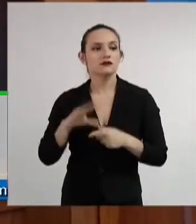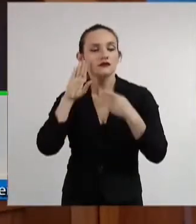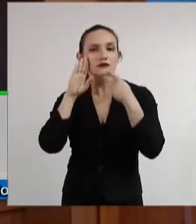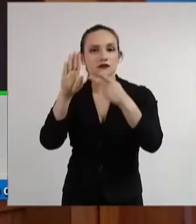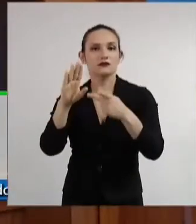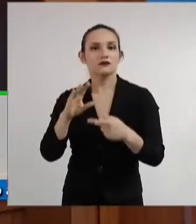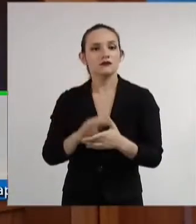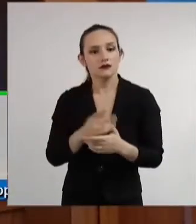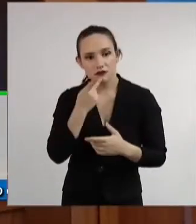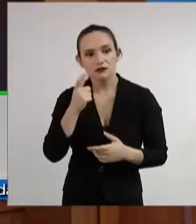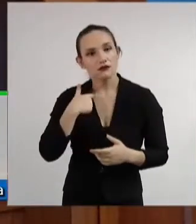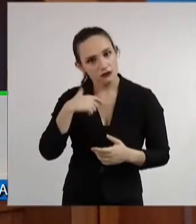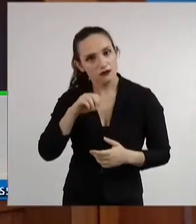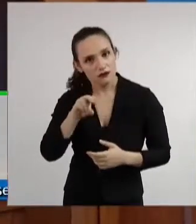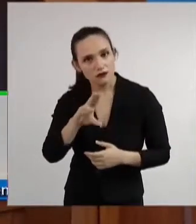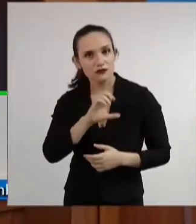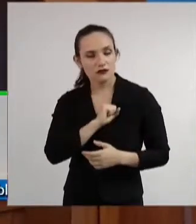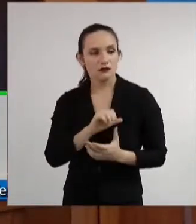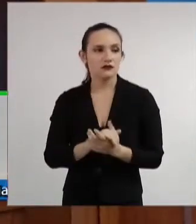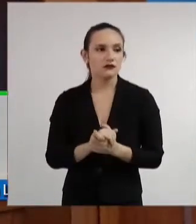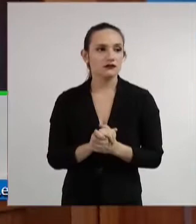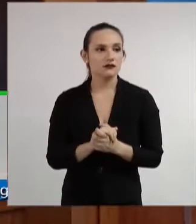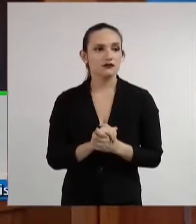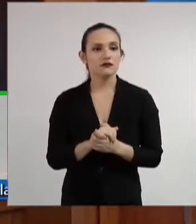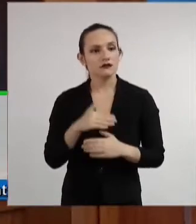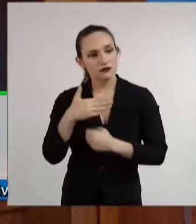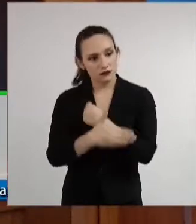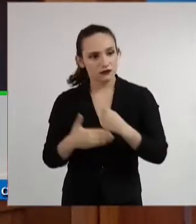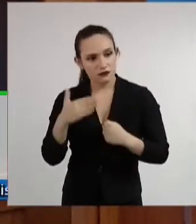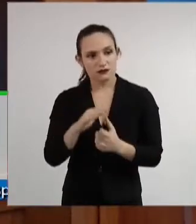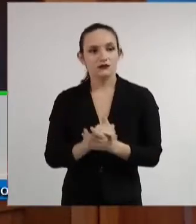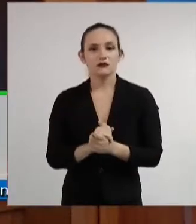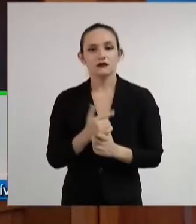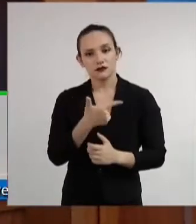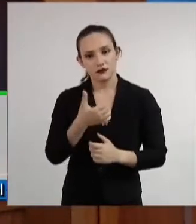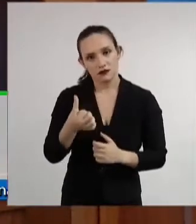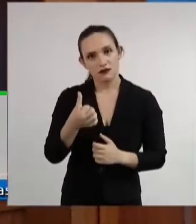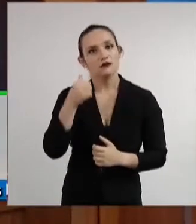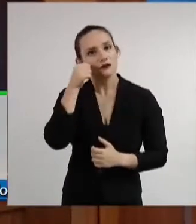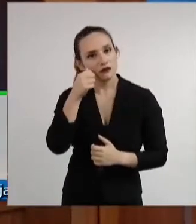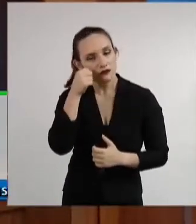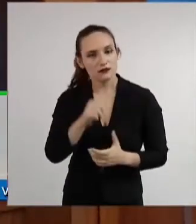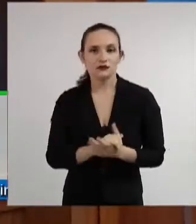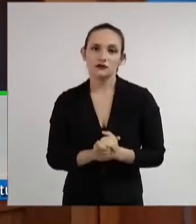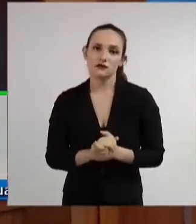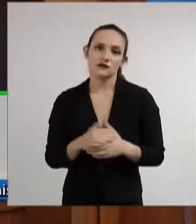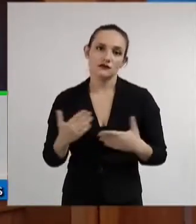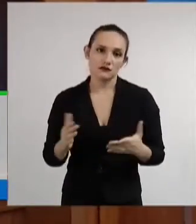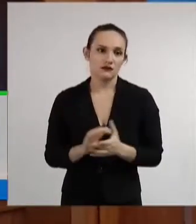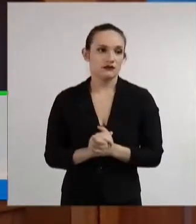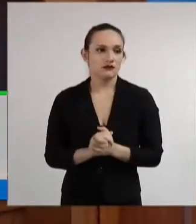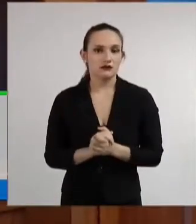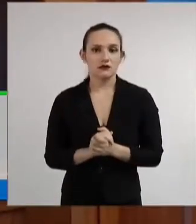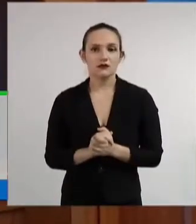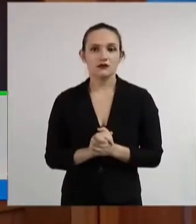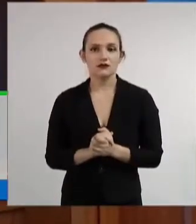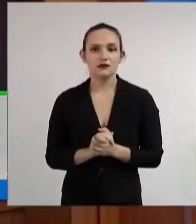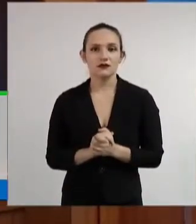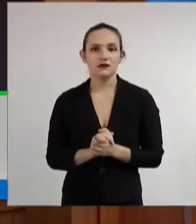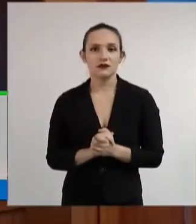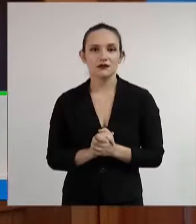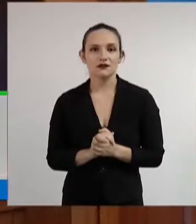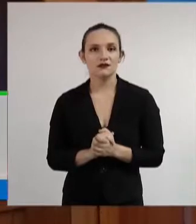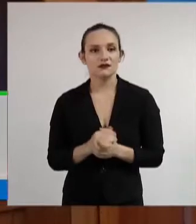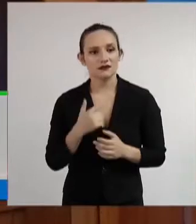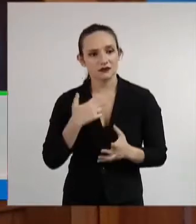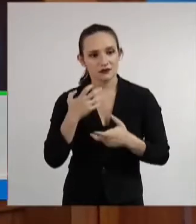de amá-la, de respeitá-la e de protegê-la. 26 pessoas. Então, quero pedir